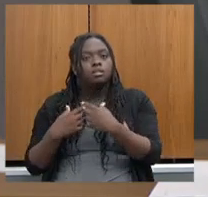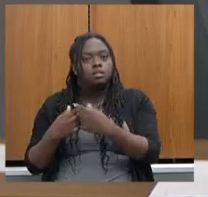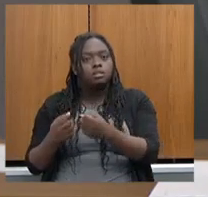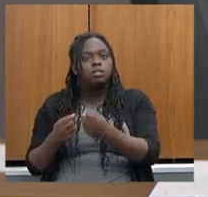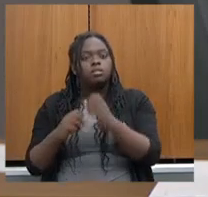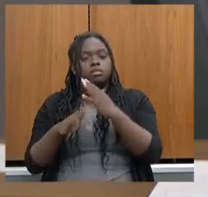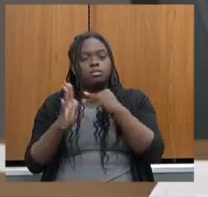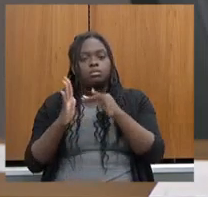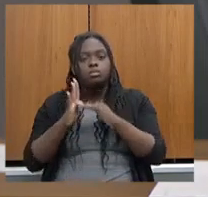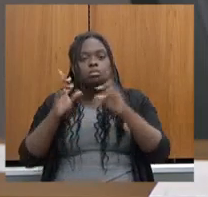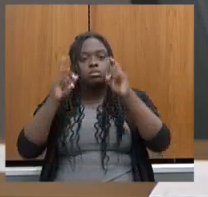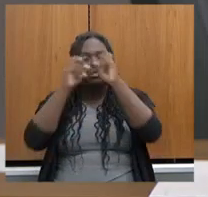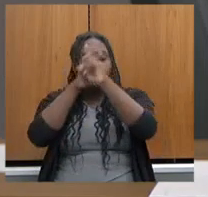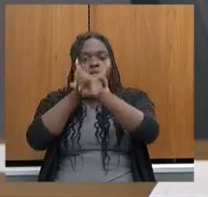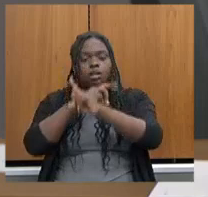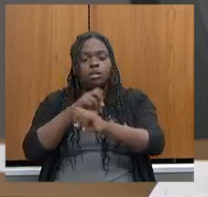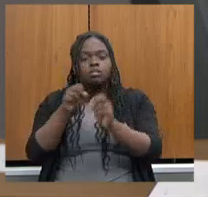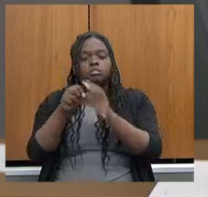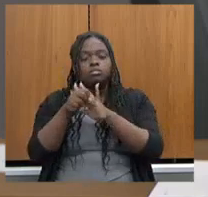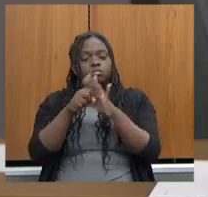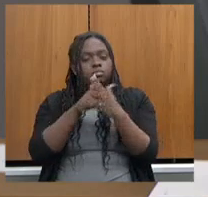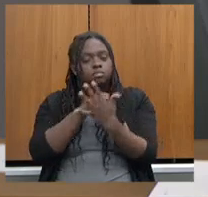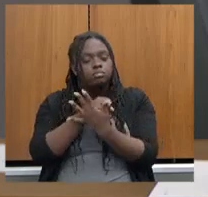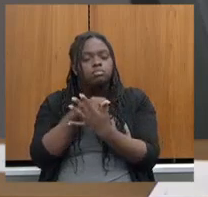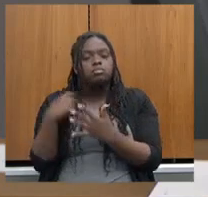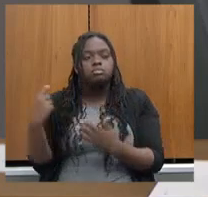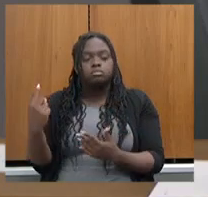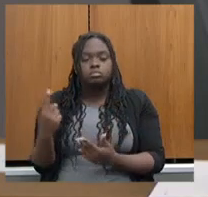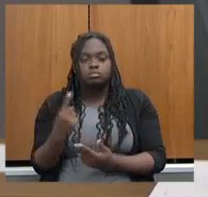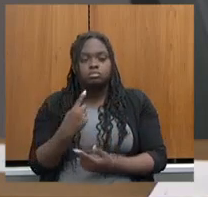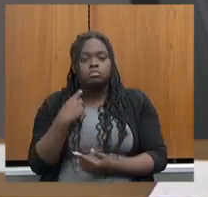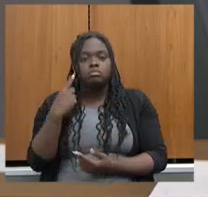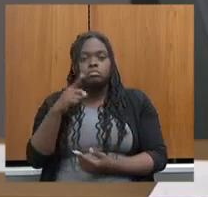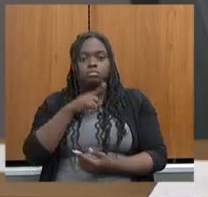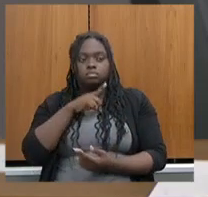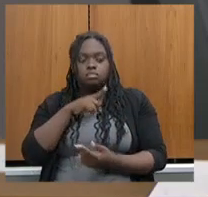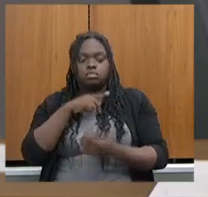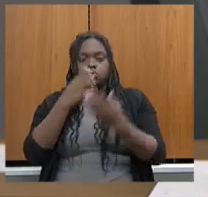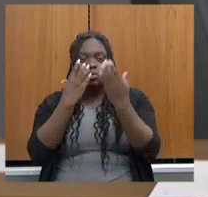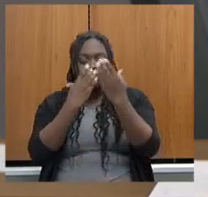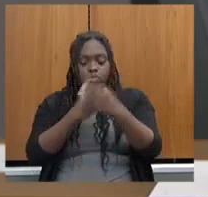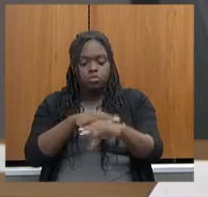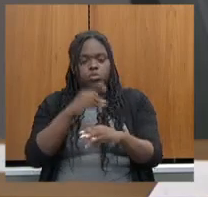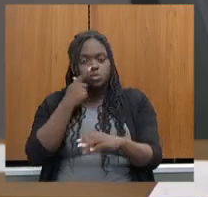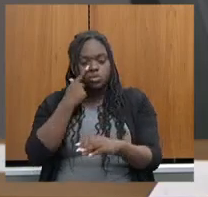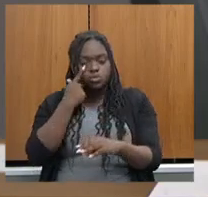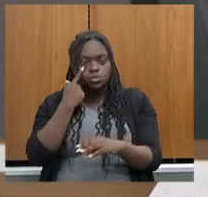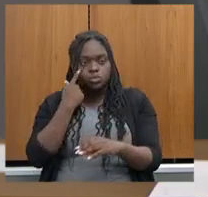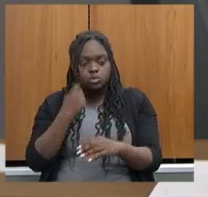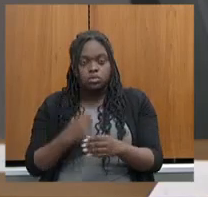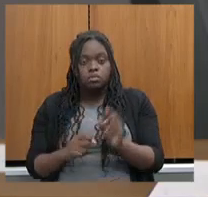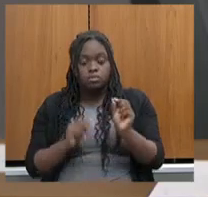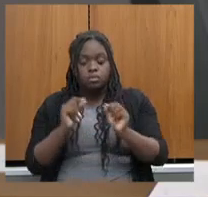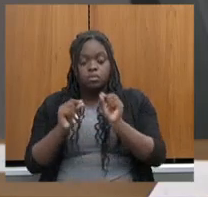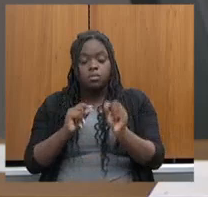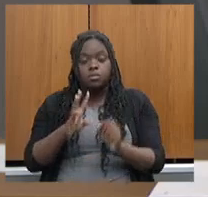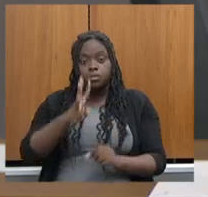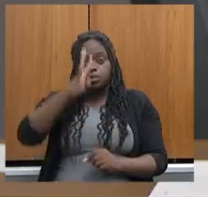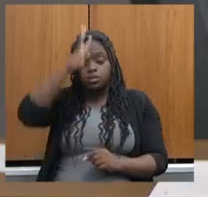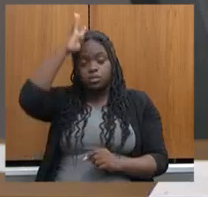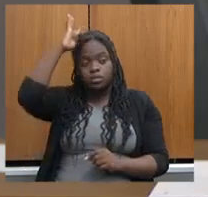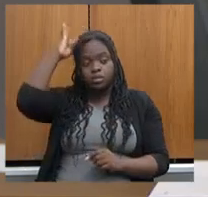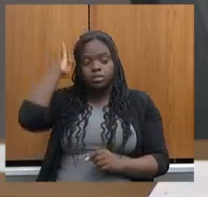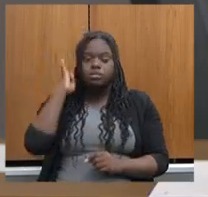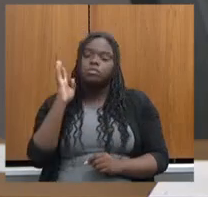com todas as dificuldades da pandemia nós estamos tendo concurso regulares para o Corpo de Bombeiros